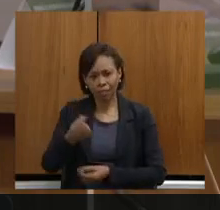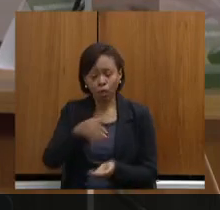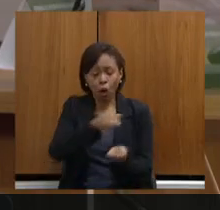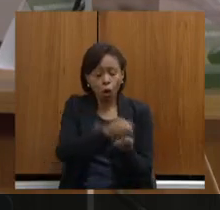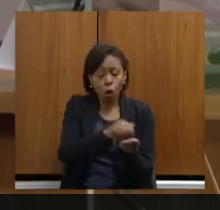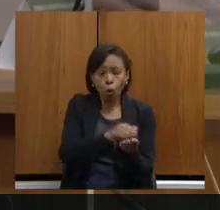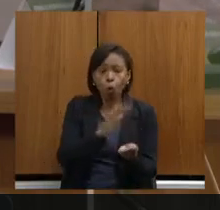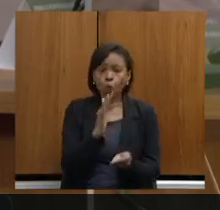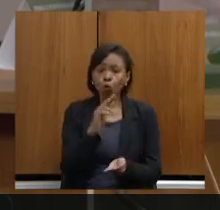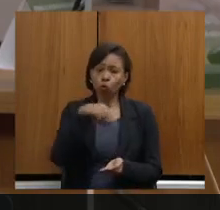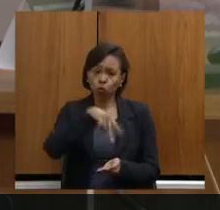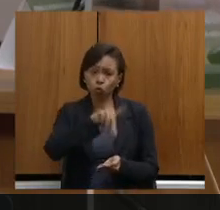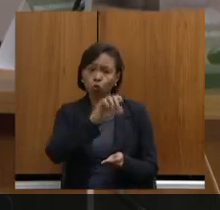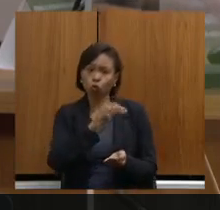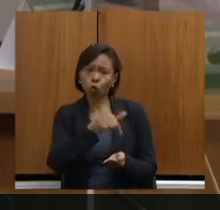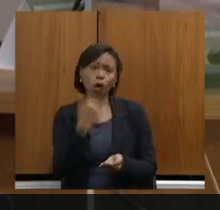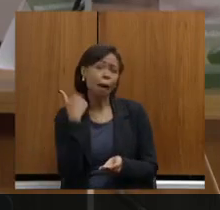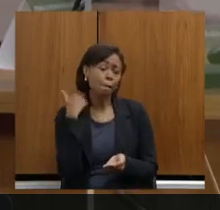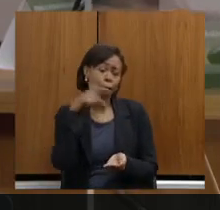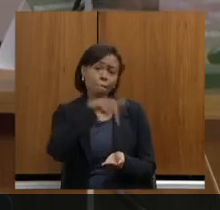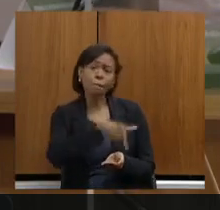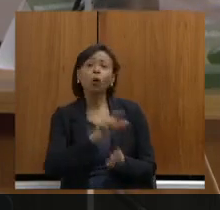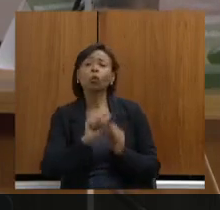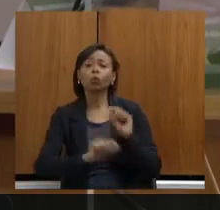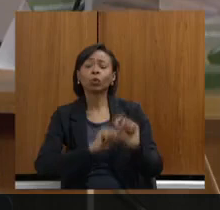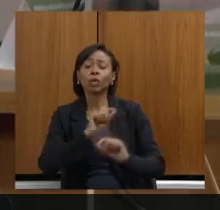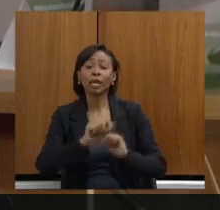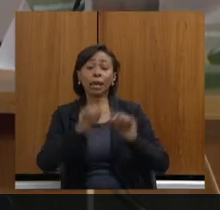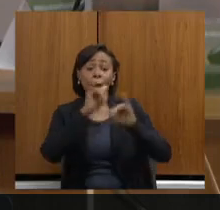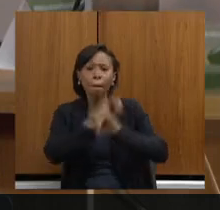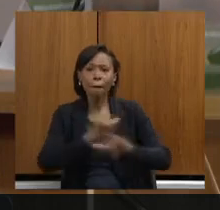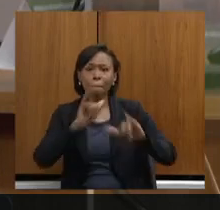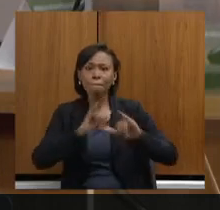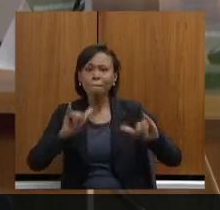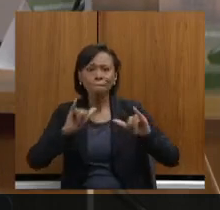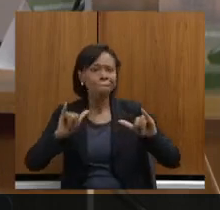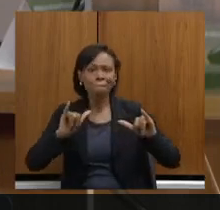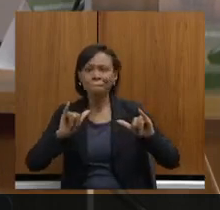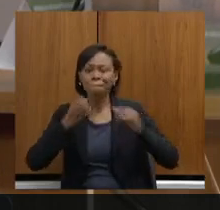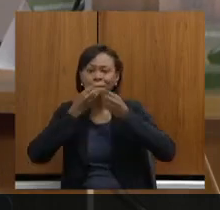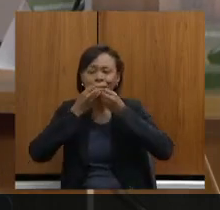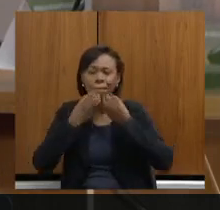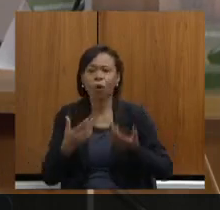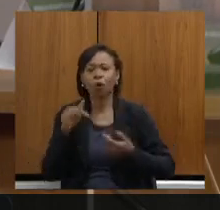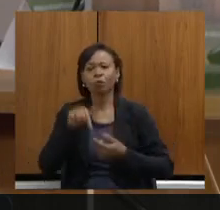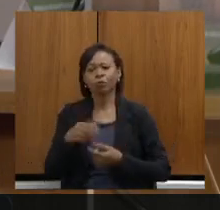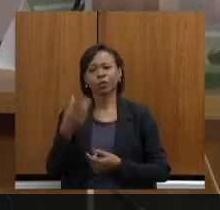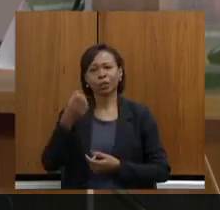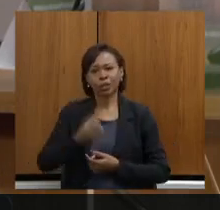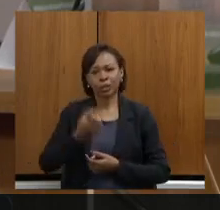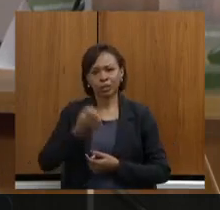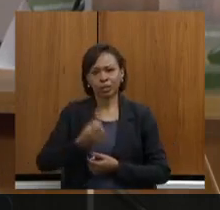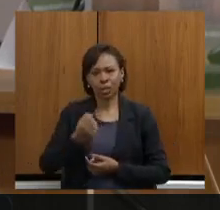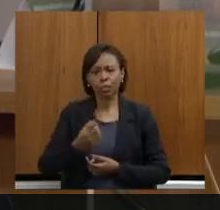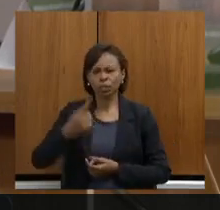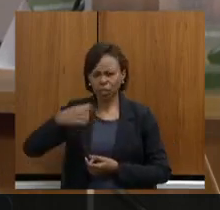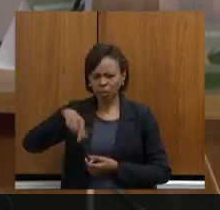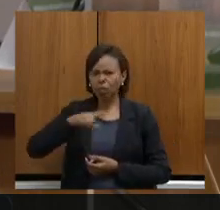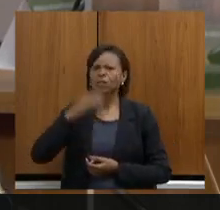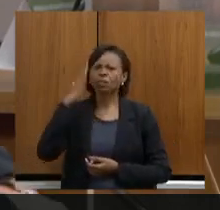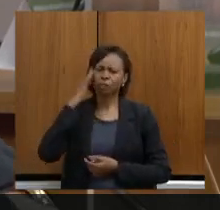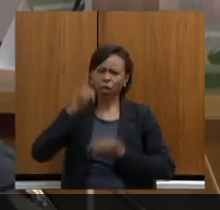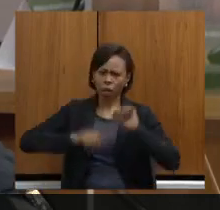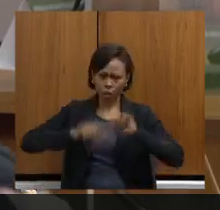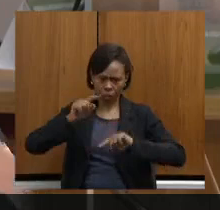fosse uma grande oportunidade do marketing do nosso Leite nós sabemos que os nossos produtos